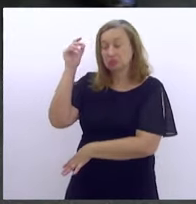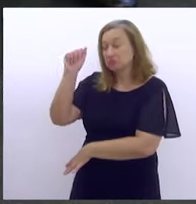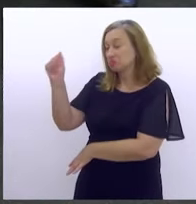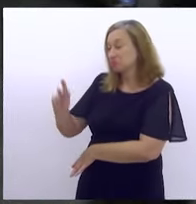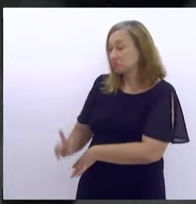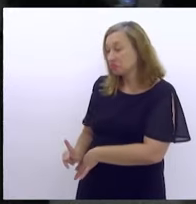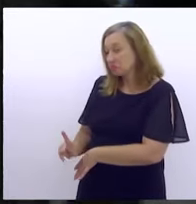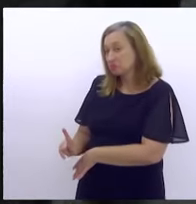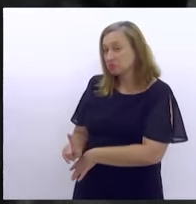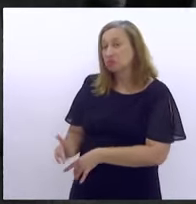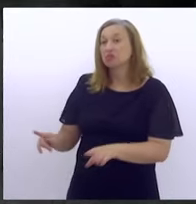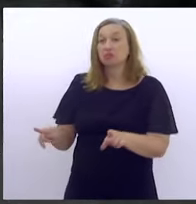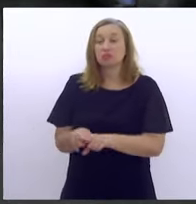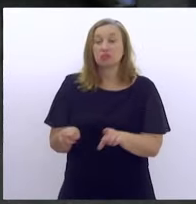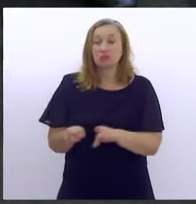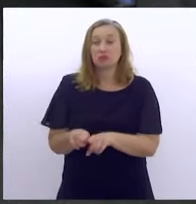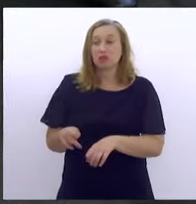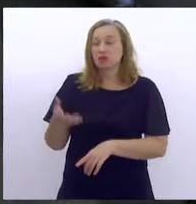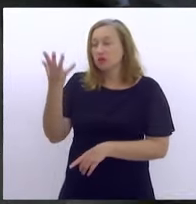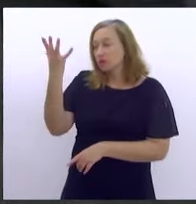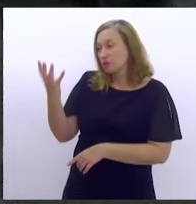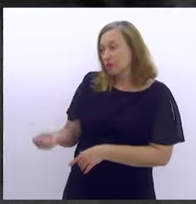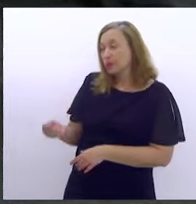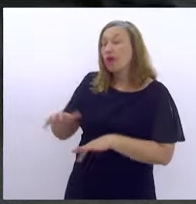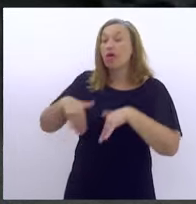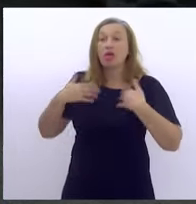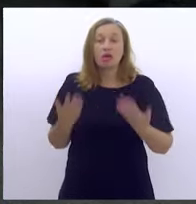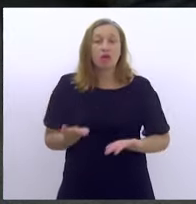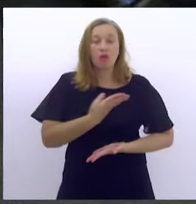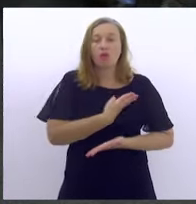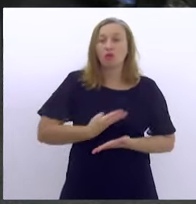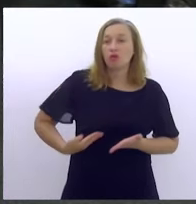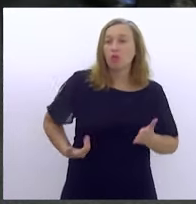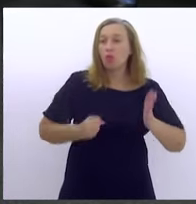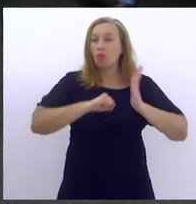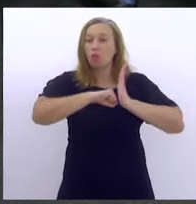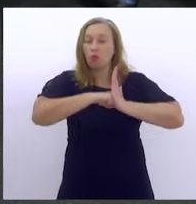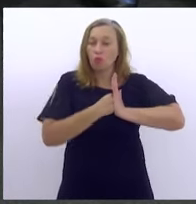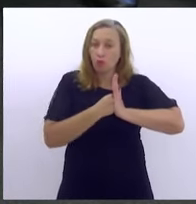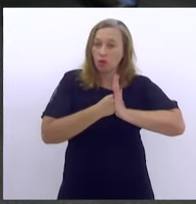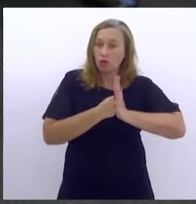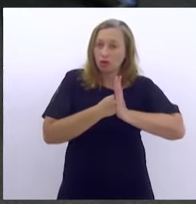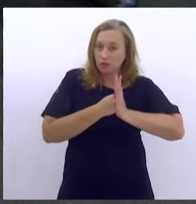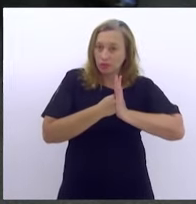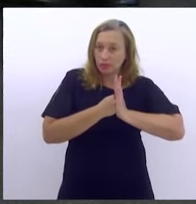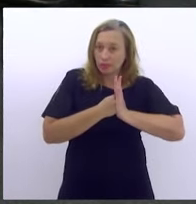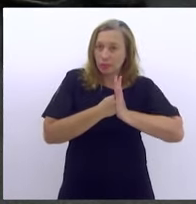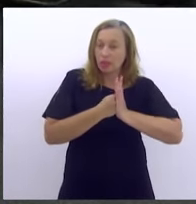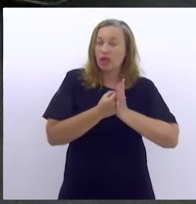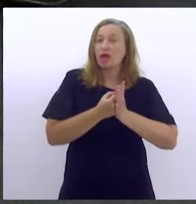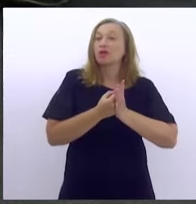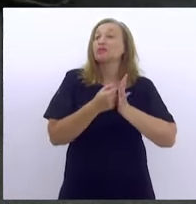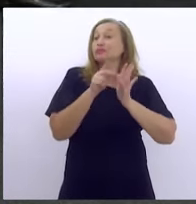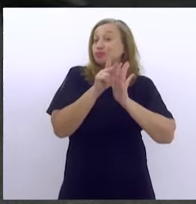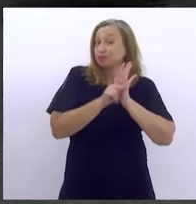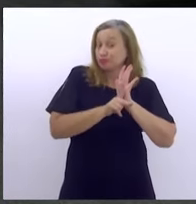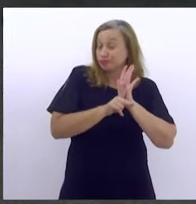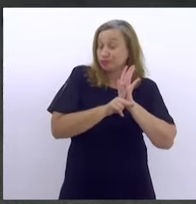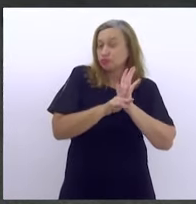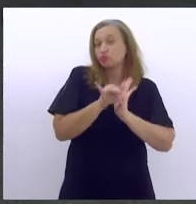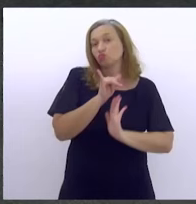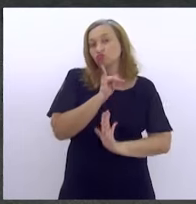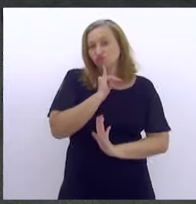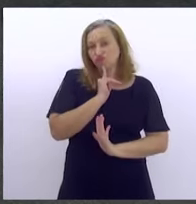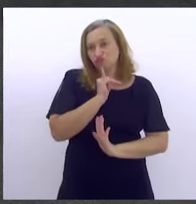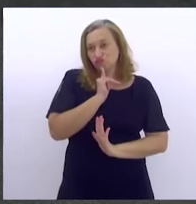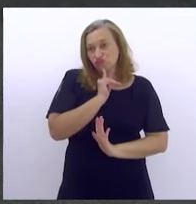às pensionistas. Então, o governador vetou essa questão e,